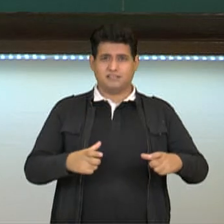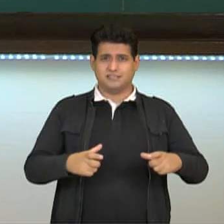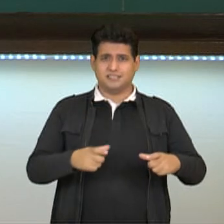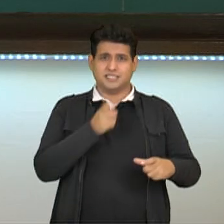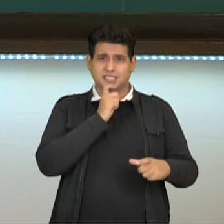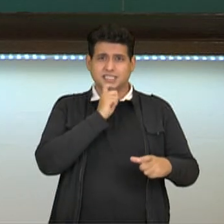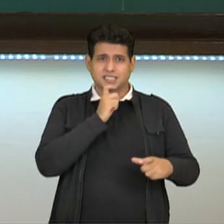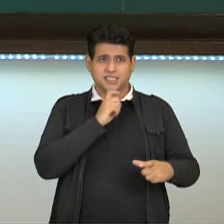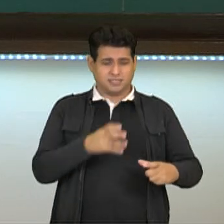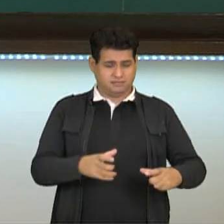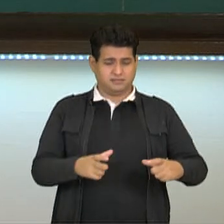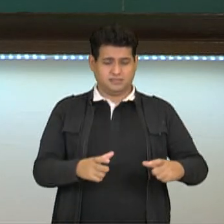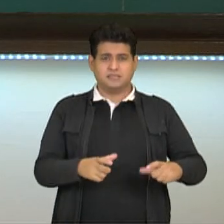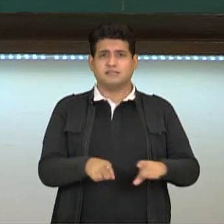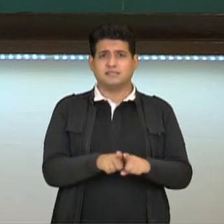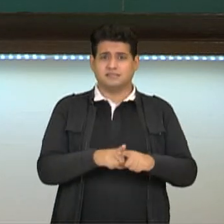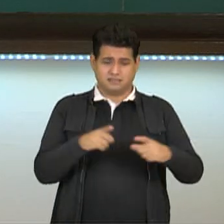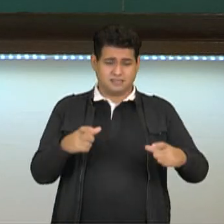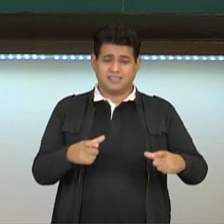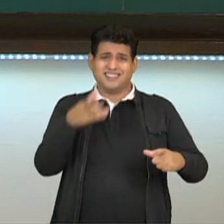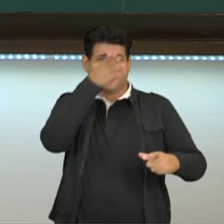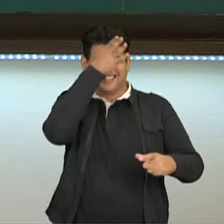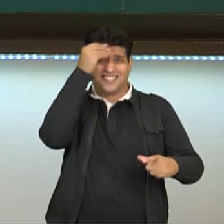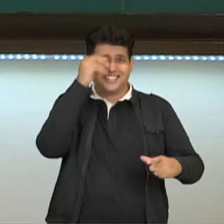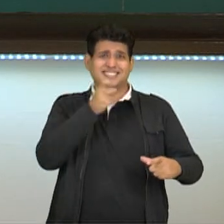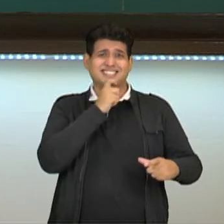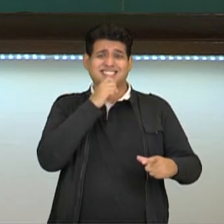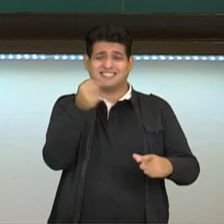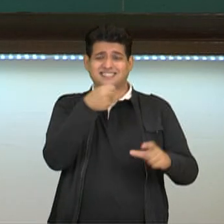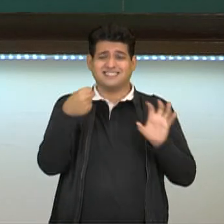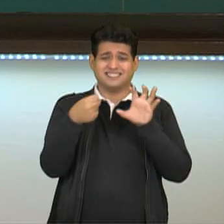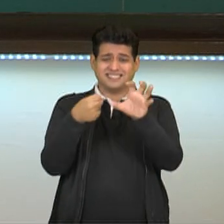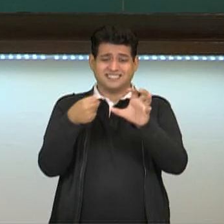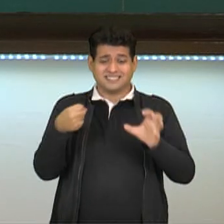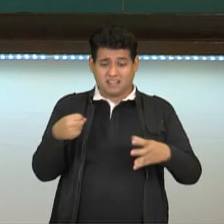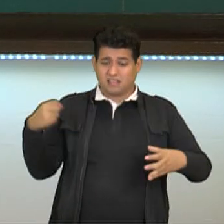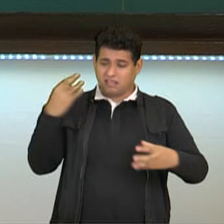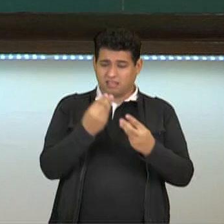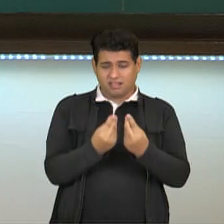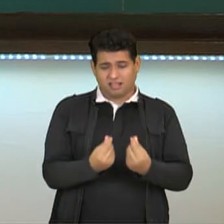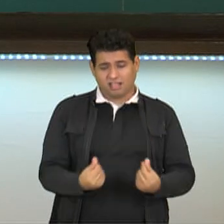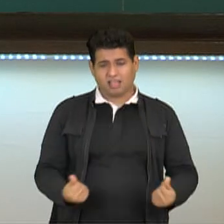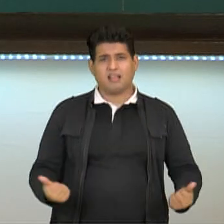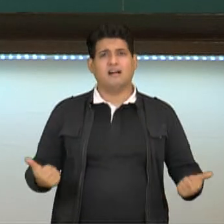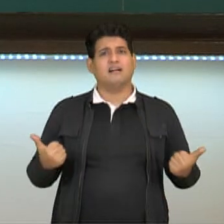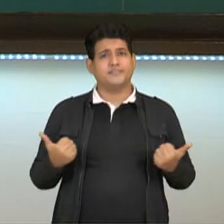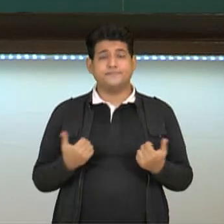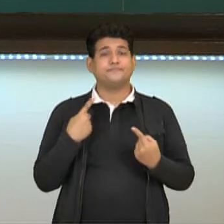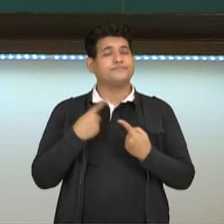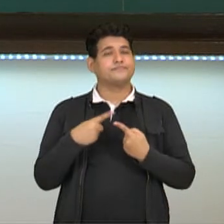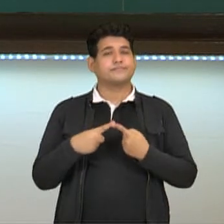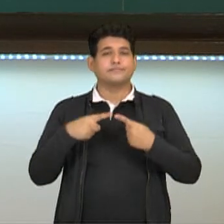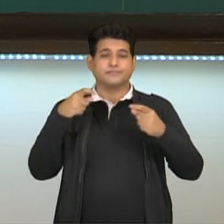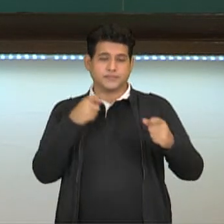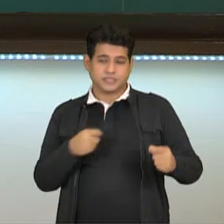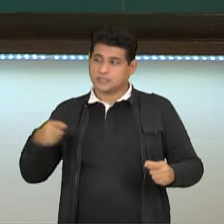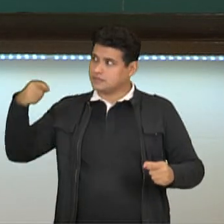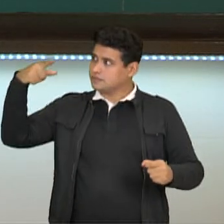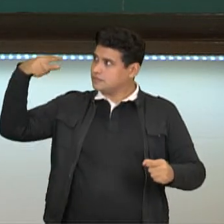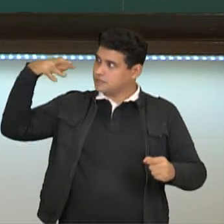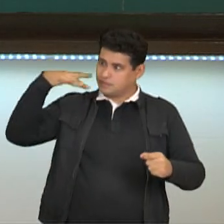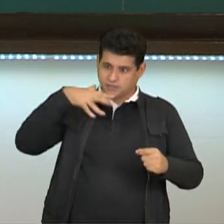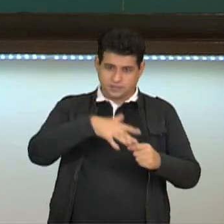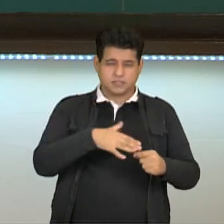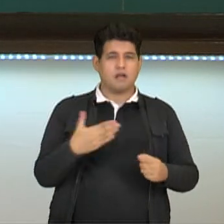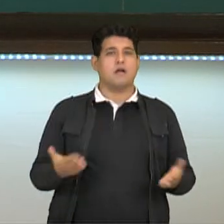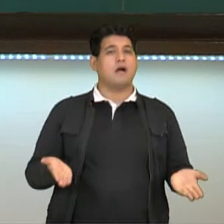um sorvete num dia muito quente, quando você saiu ali da sorveteria já está derretendo. Você está expondo o seu sorvete a um clima